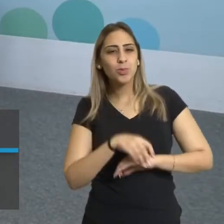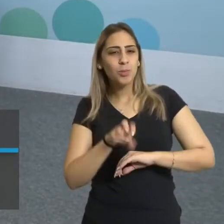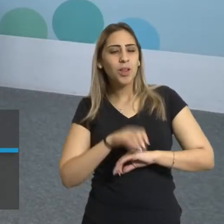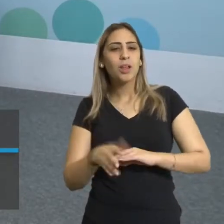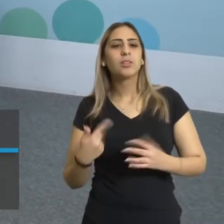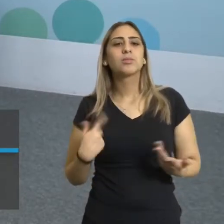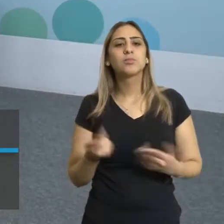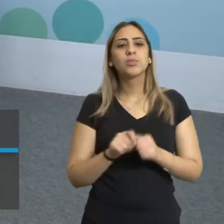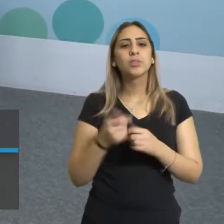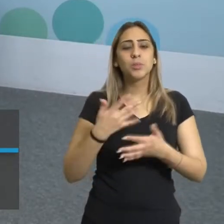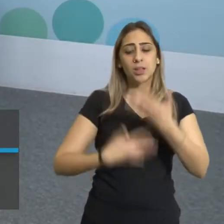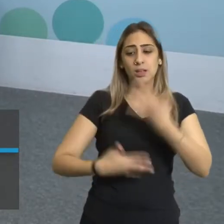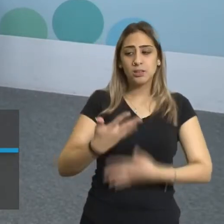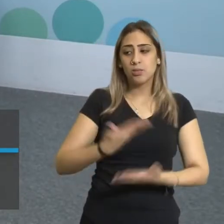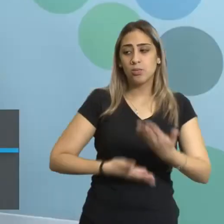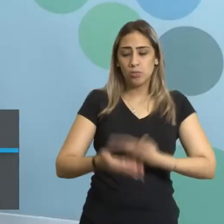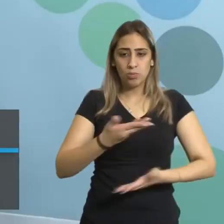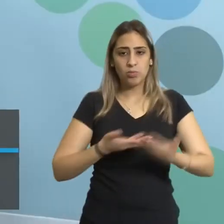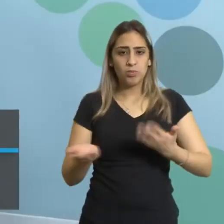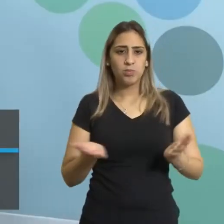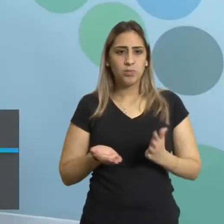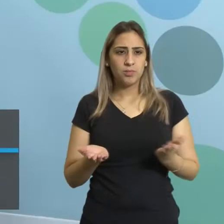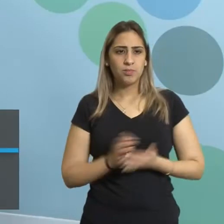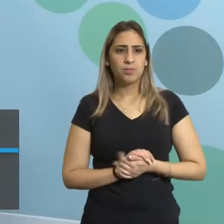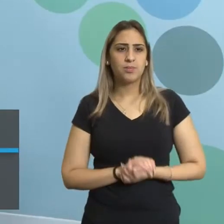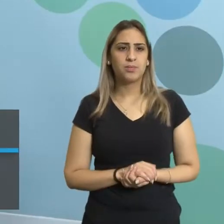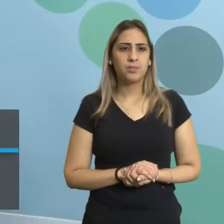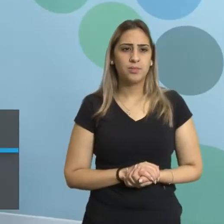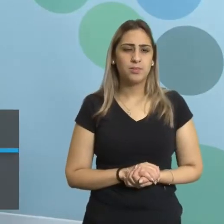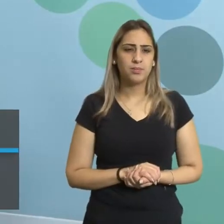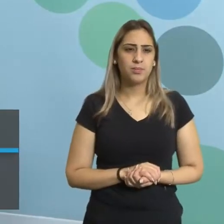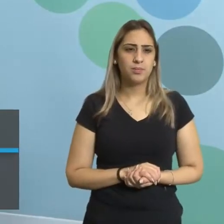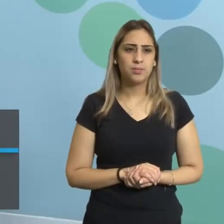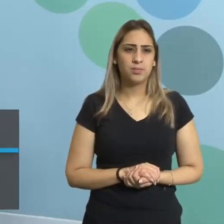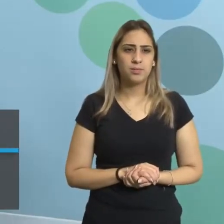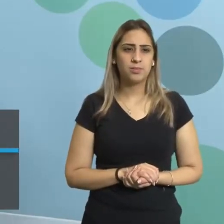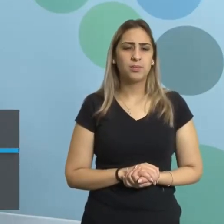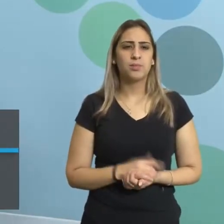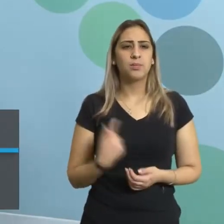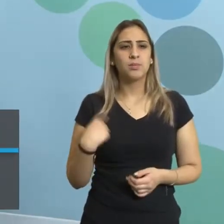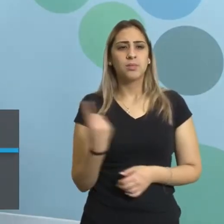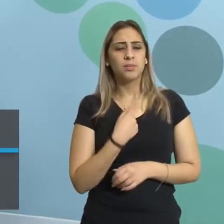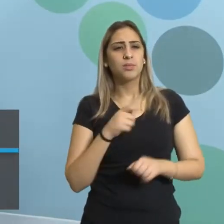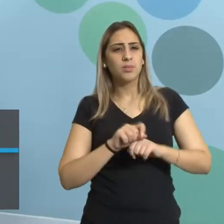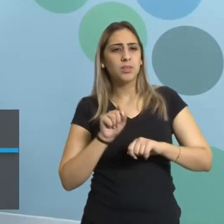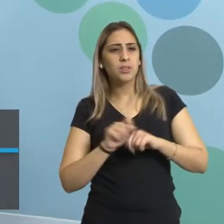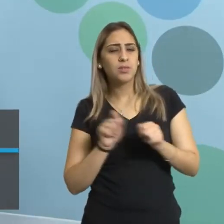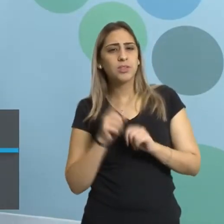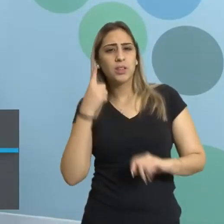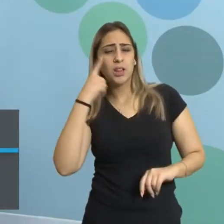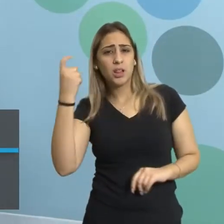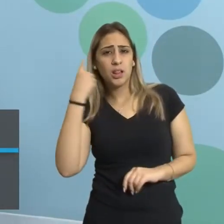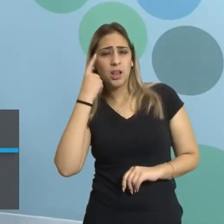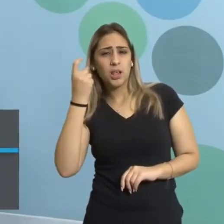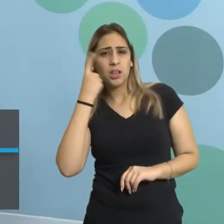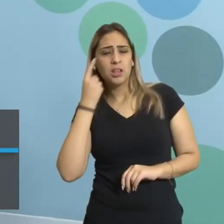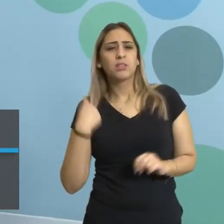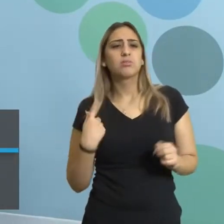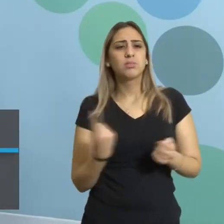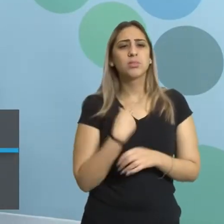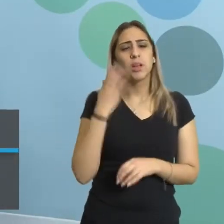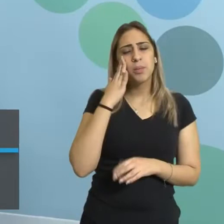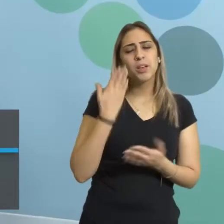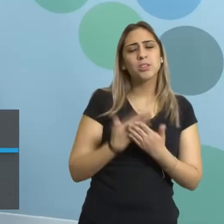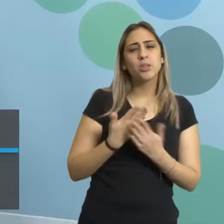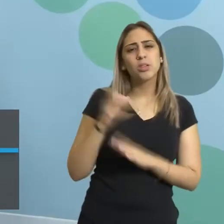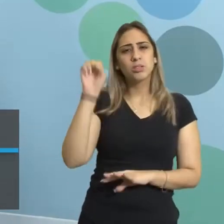gente vai eu era fazer uma interação com vocês e isso que o Rodrigo falou é muito pertinente também a gente tá trazendo aqui ideias né a gente sabe que